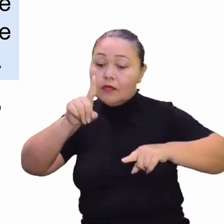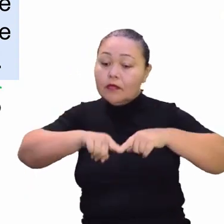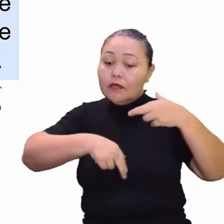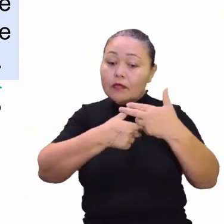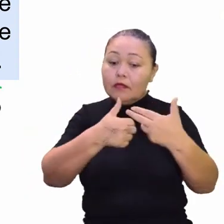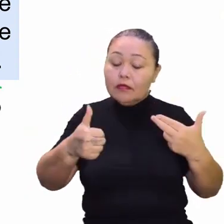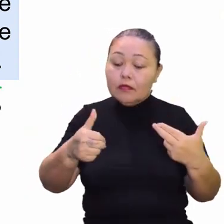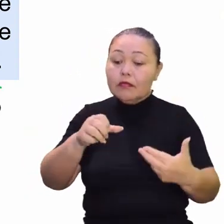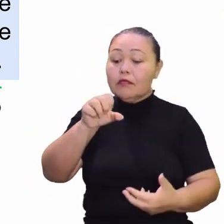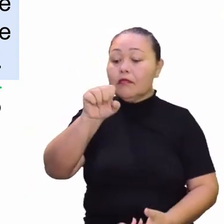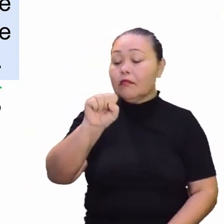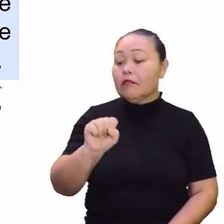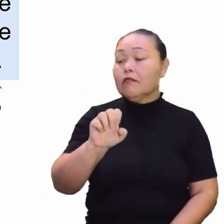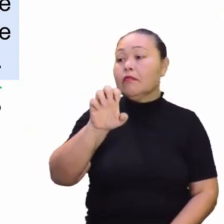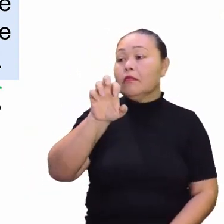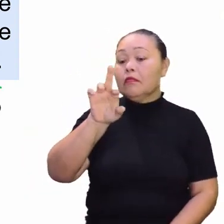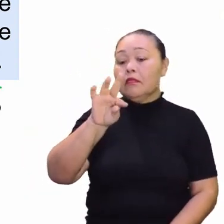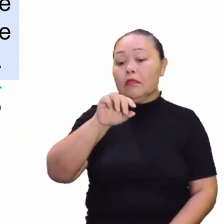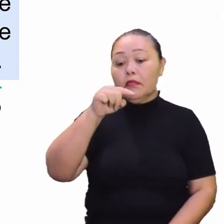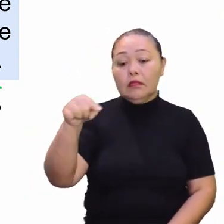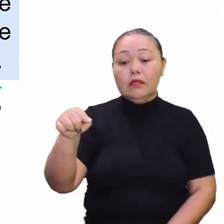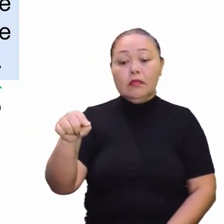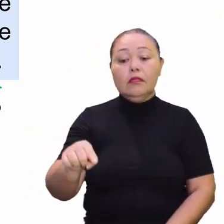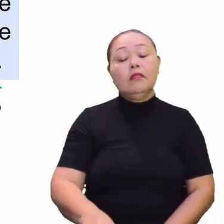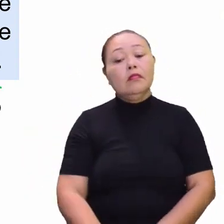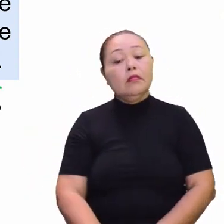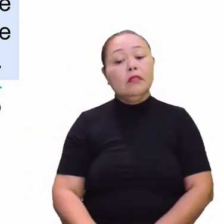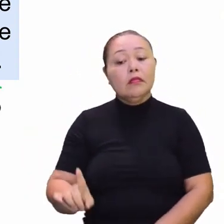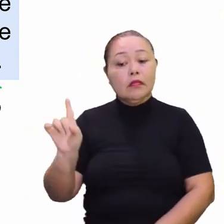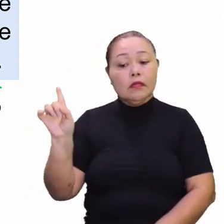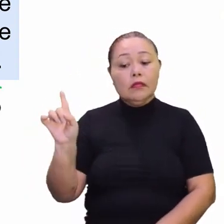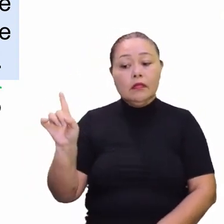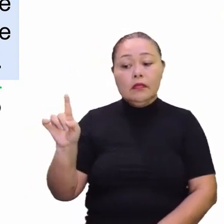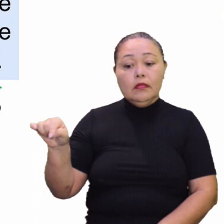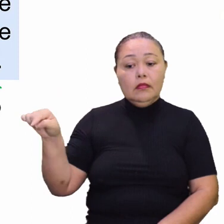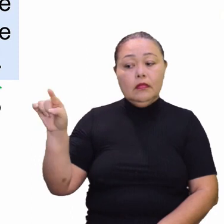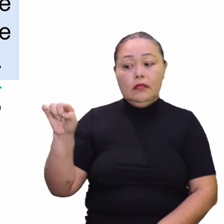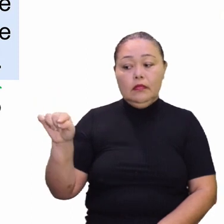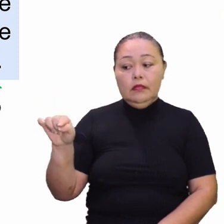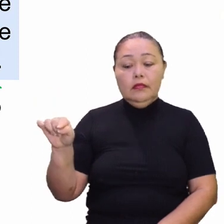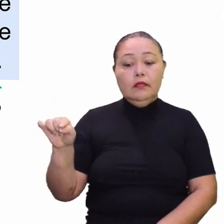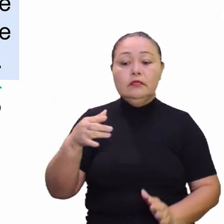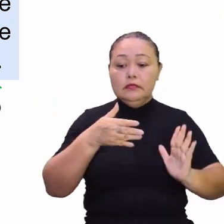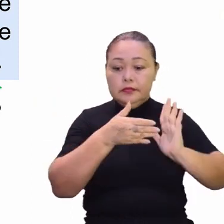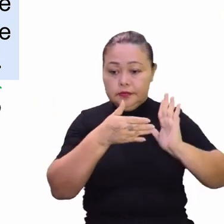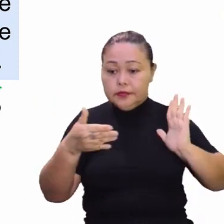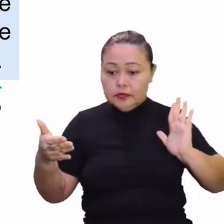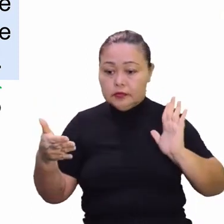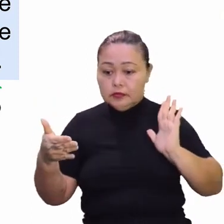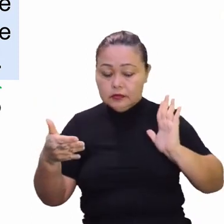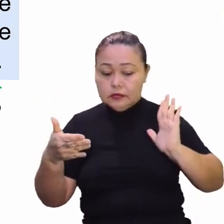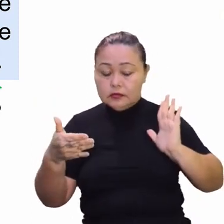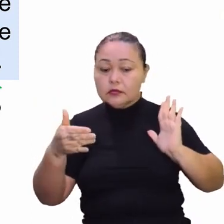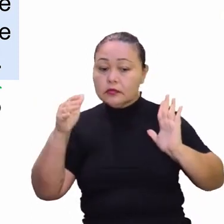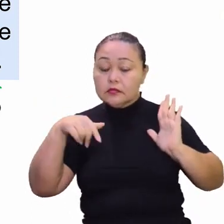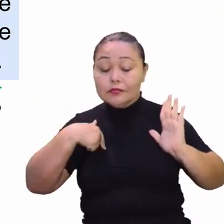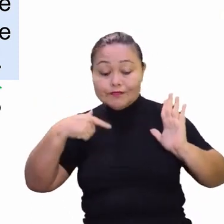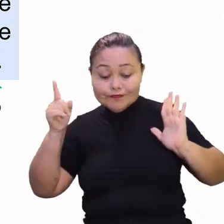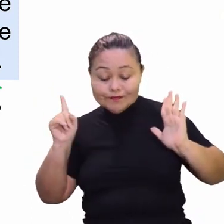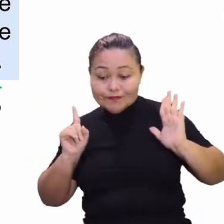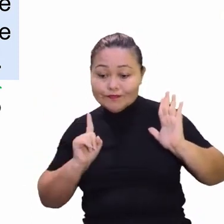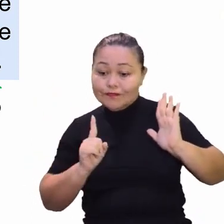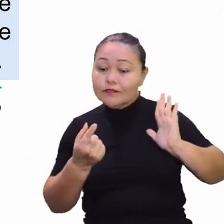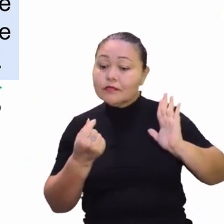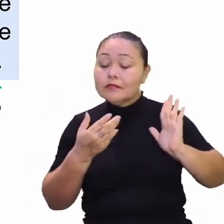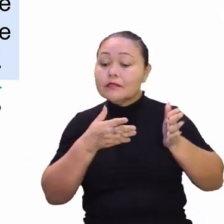sertão. Podemos dizer que a gente pode considerar também como ciclo porque realmente foi essa